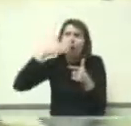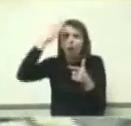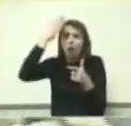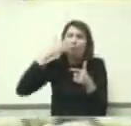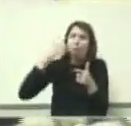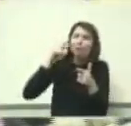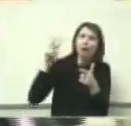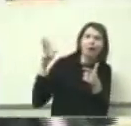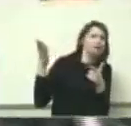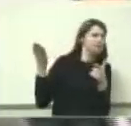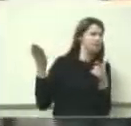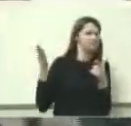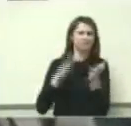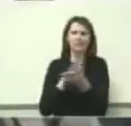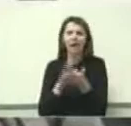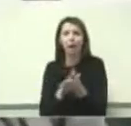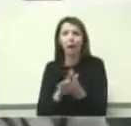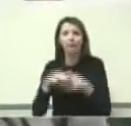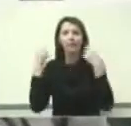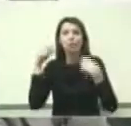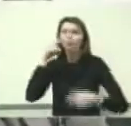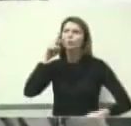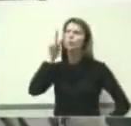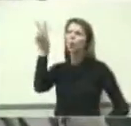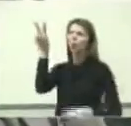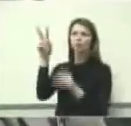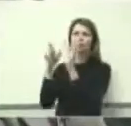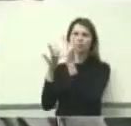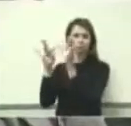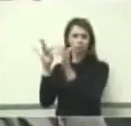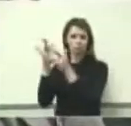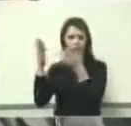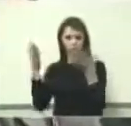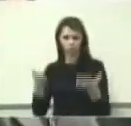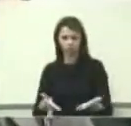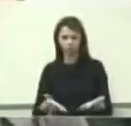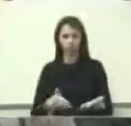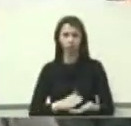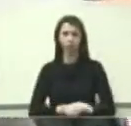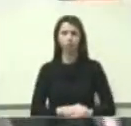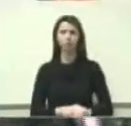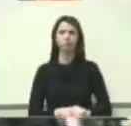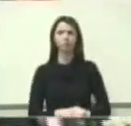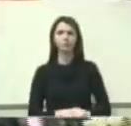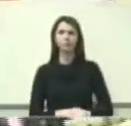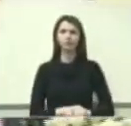está vivendo essa crise Jesus Olhe Para Jesus nesta hora